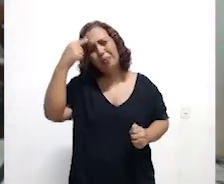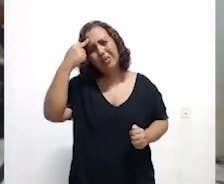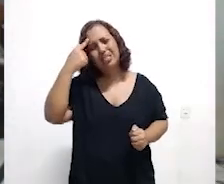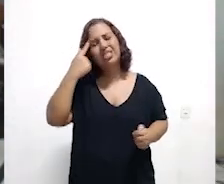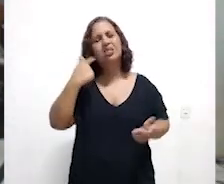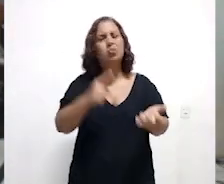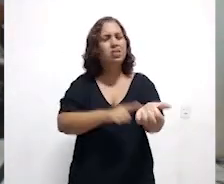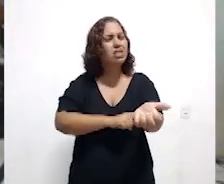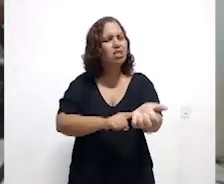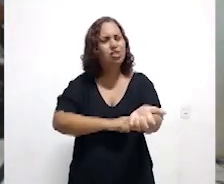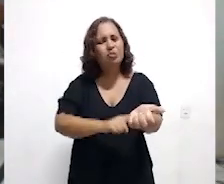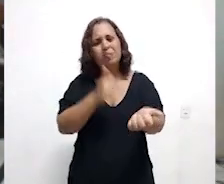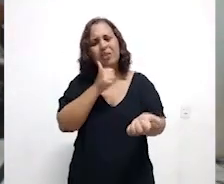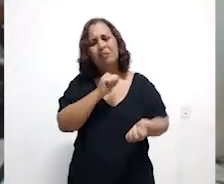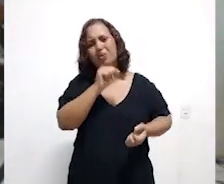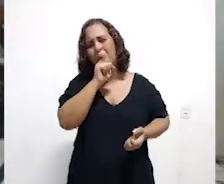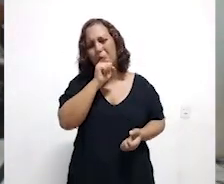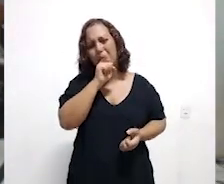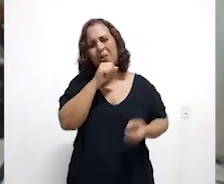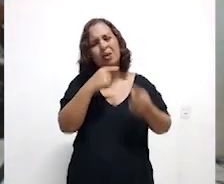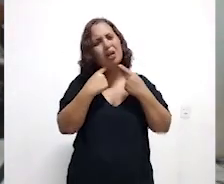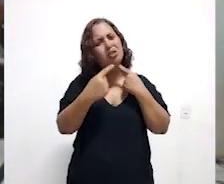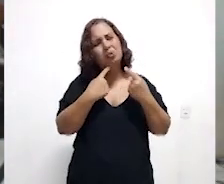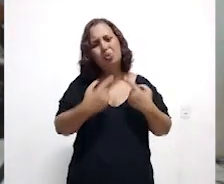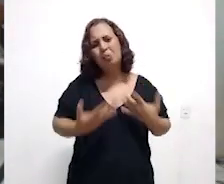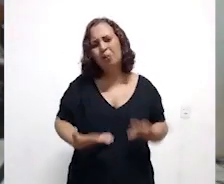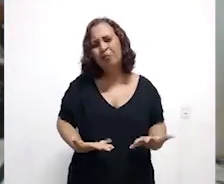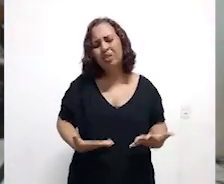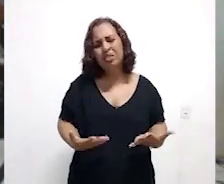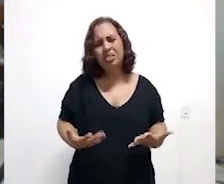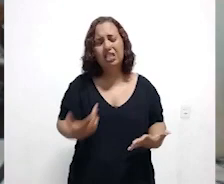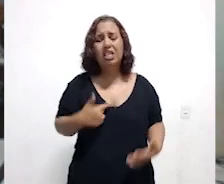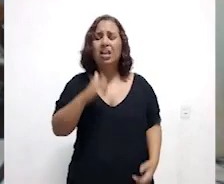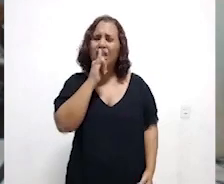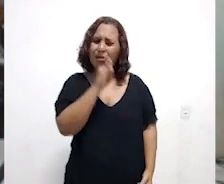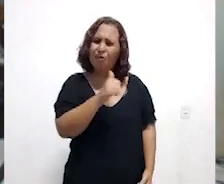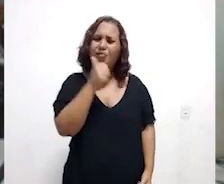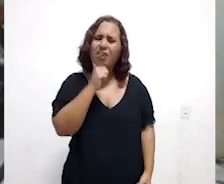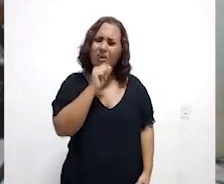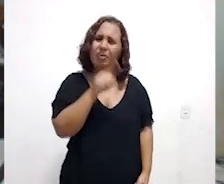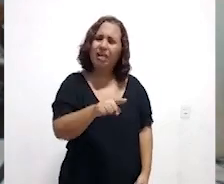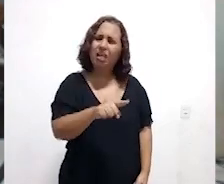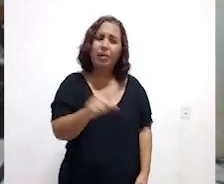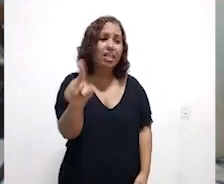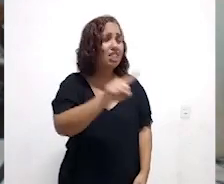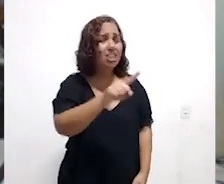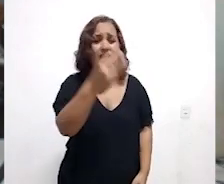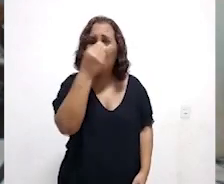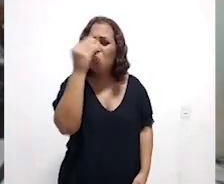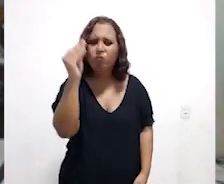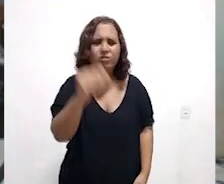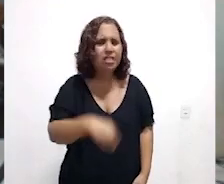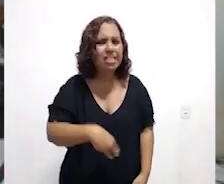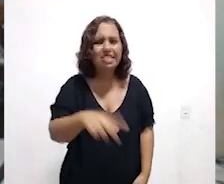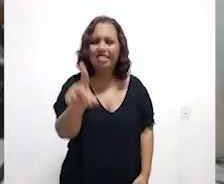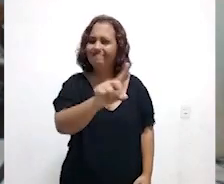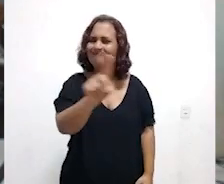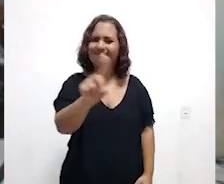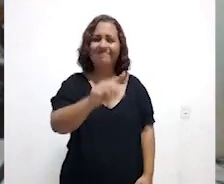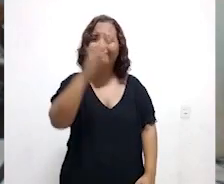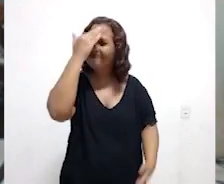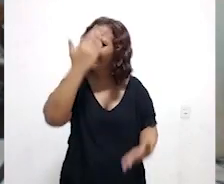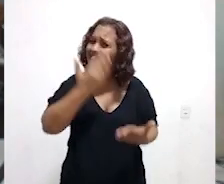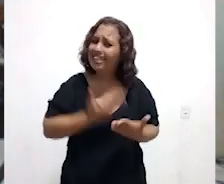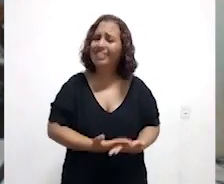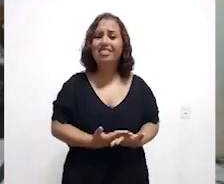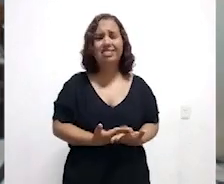Mas eu disse àquela mãe, não desista. Não desista. Creia,